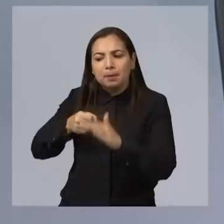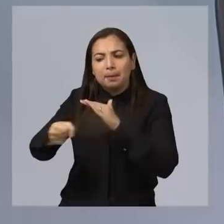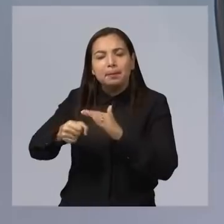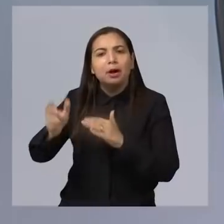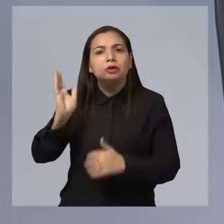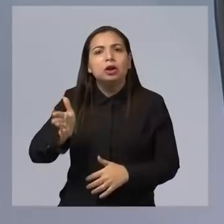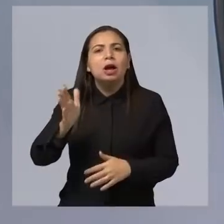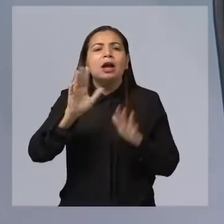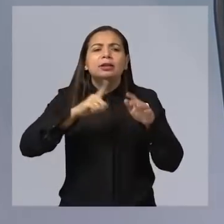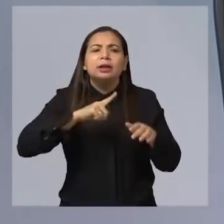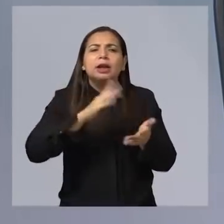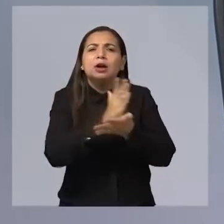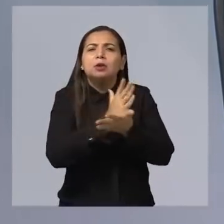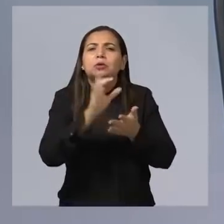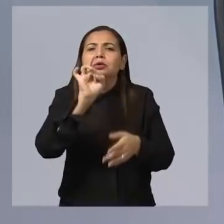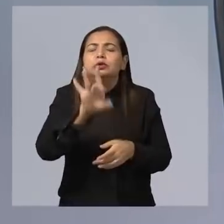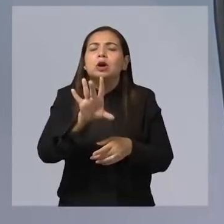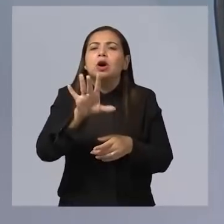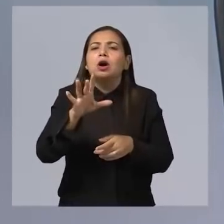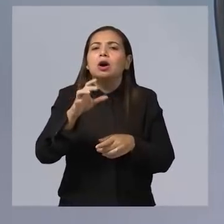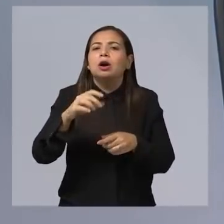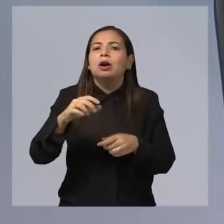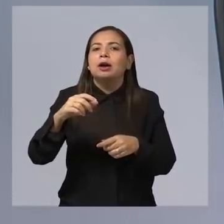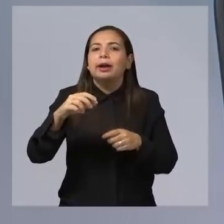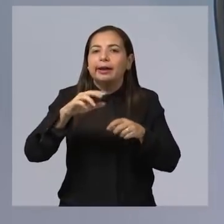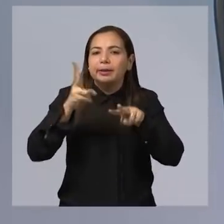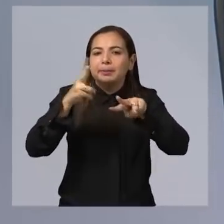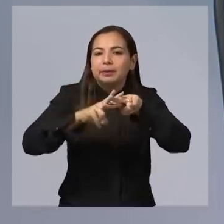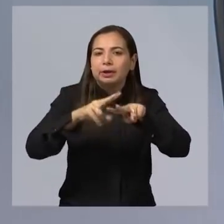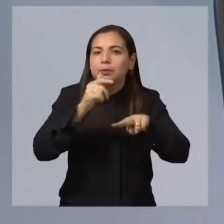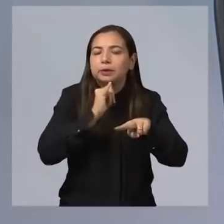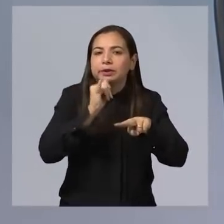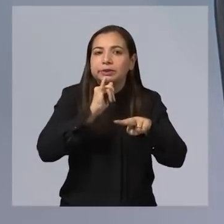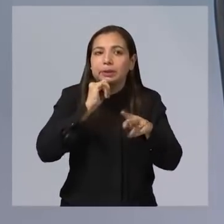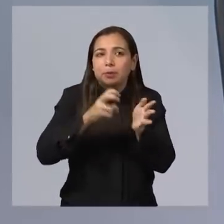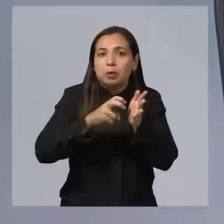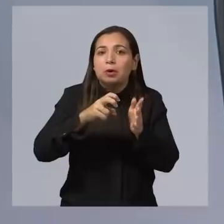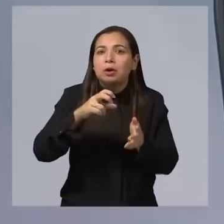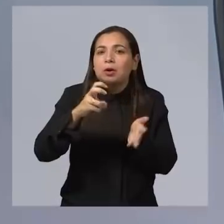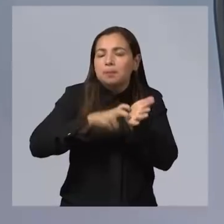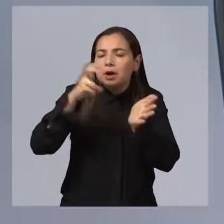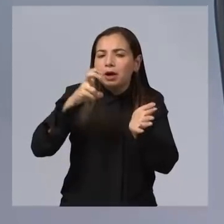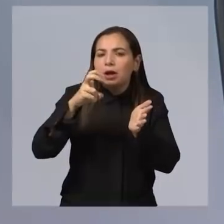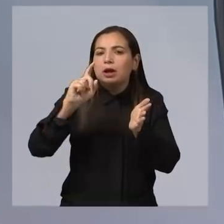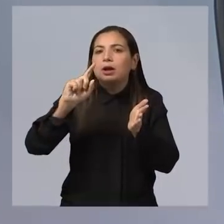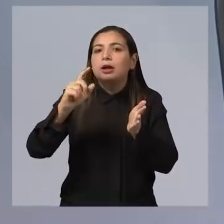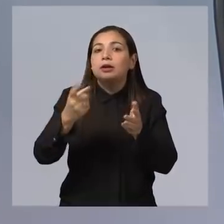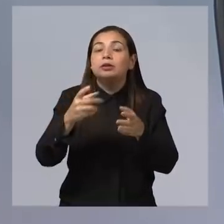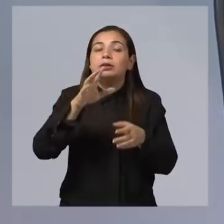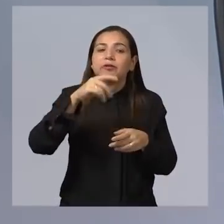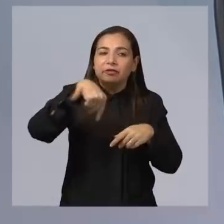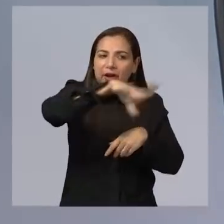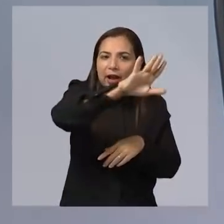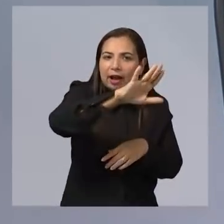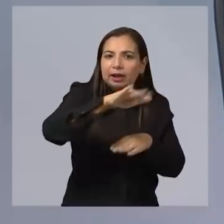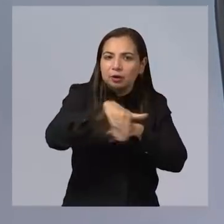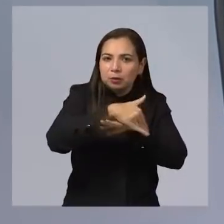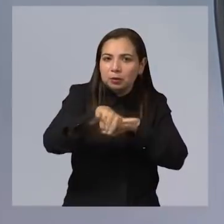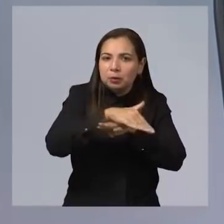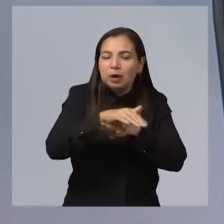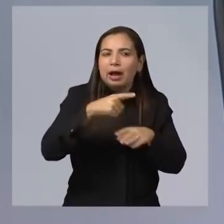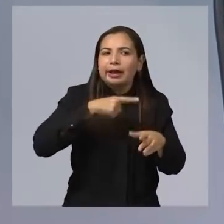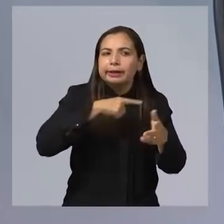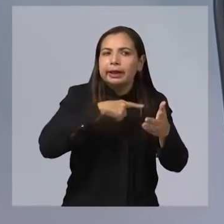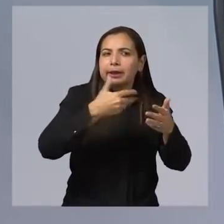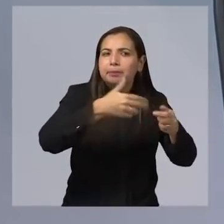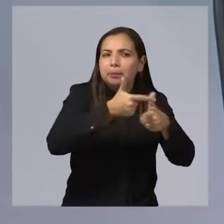vinha dormir, ou seja, ele ia para a rua, né, fazia o crime que ele quisesse lá e não tinha controle nenhum e voltava ainda para trazer droga para dentro da cadeia. Hoje